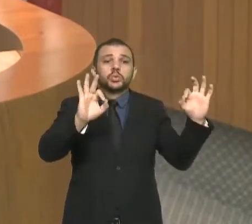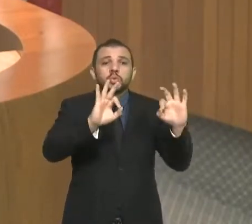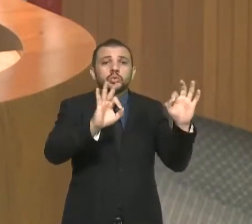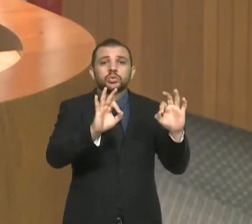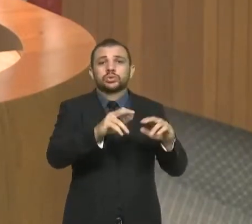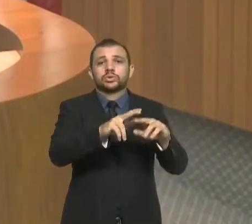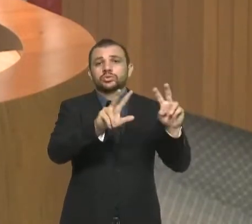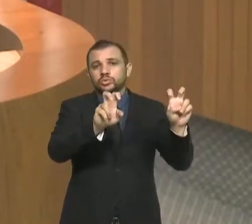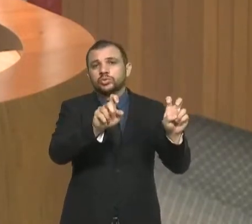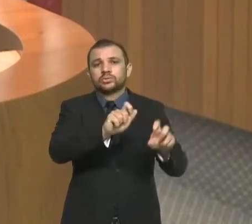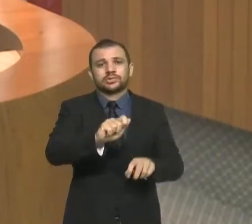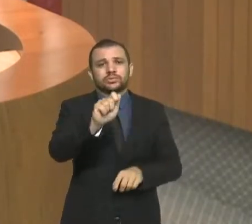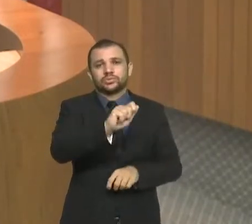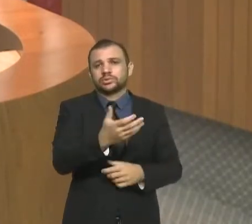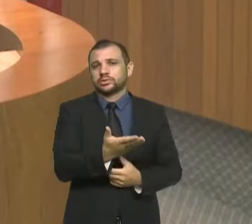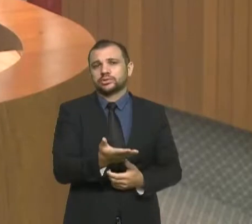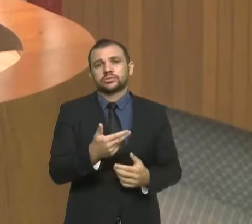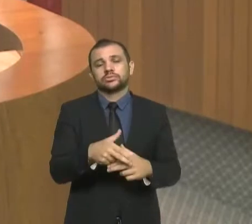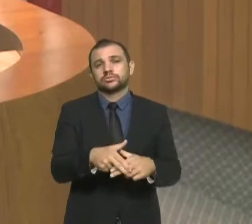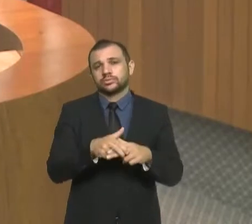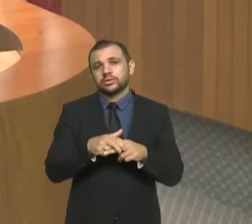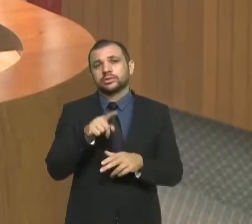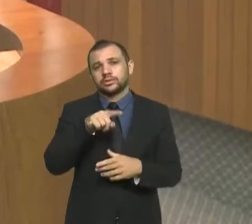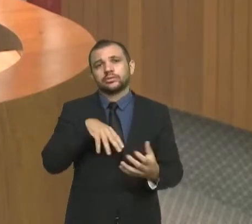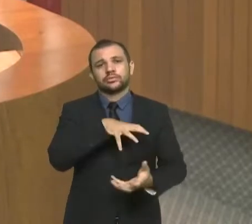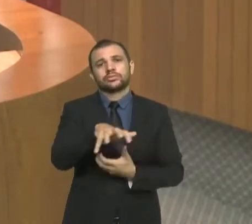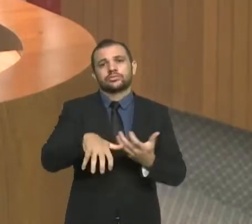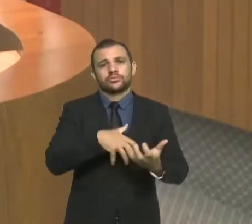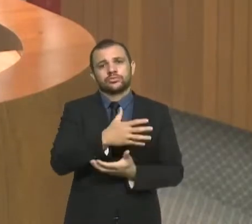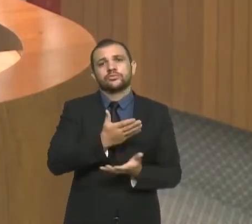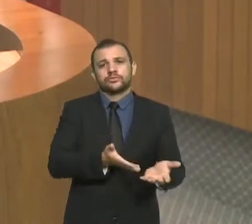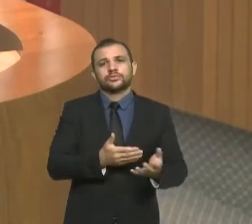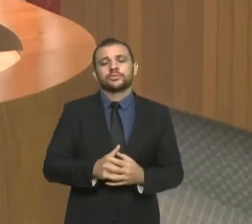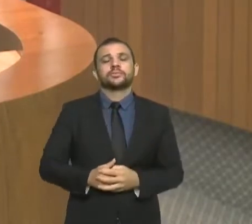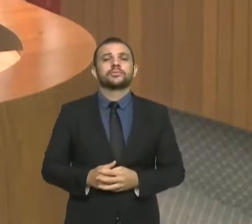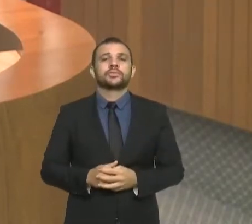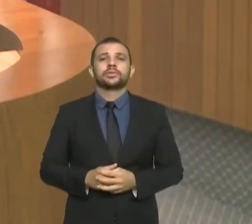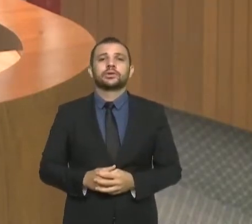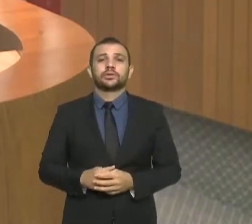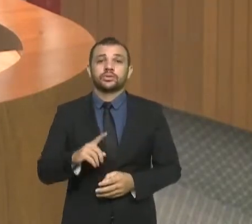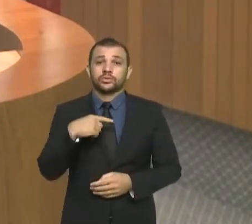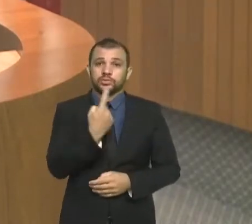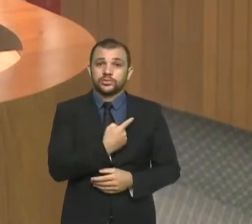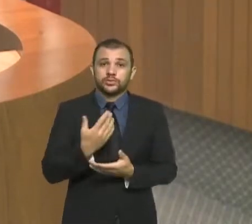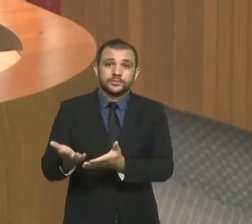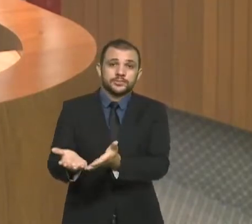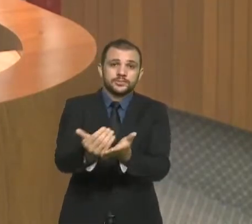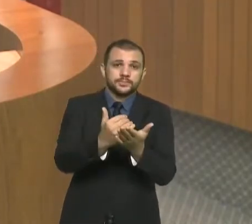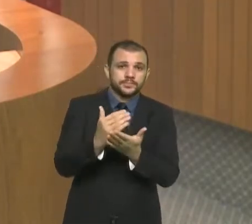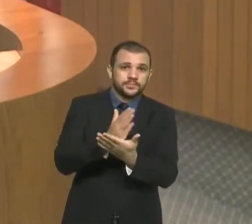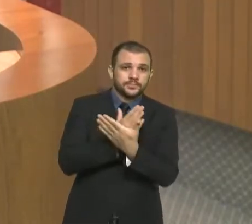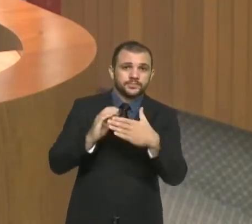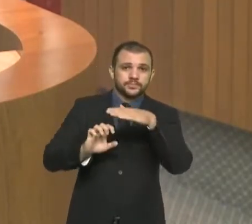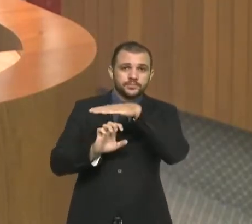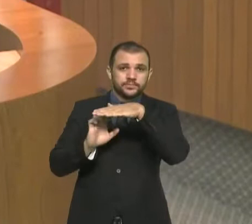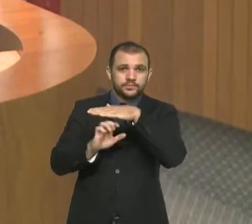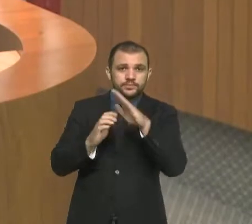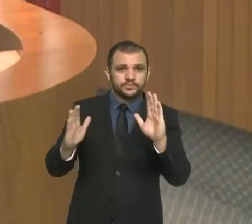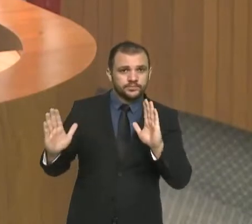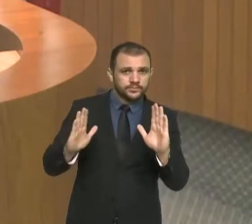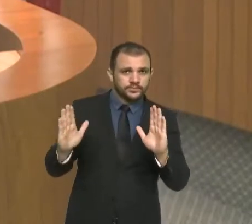associação. Um verdadeiro pandemônio, uma confusão total. Nós fizemos uma arrecadação com algumas empresas nesse